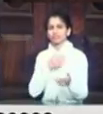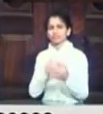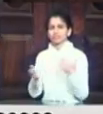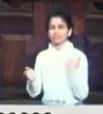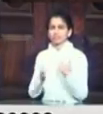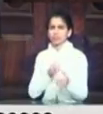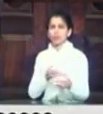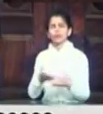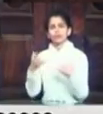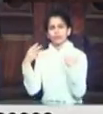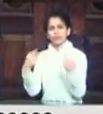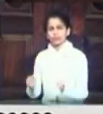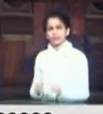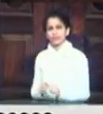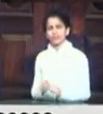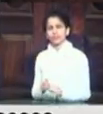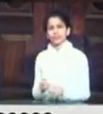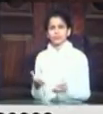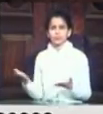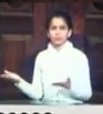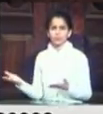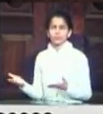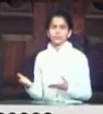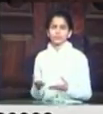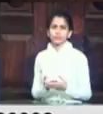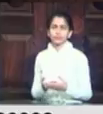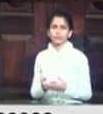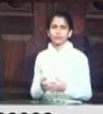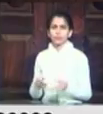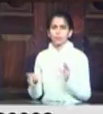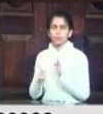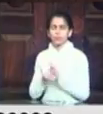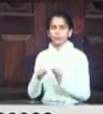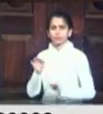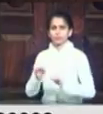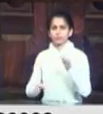saída que não seja a saída a partir da justiça. Muito obrigado, senhor presidente.